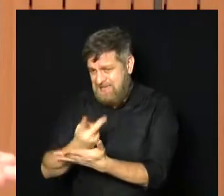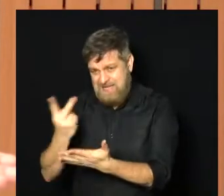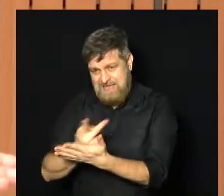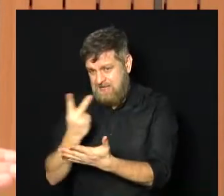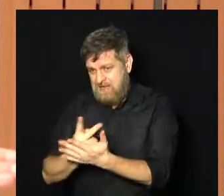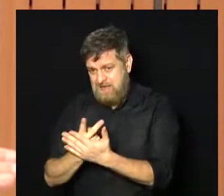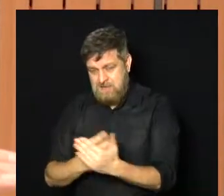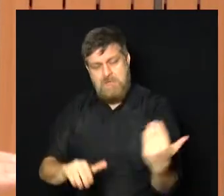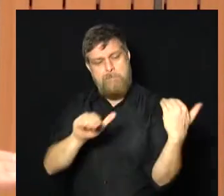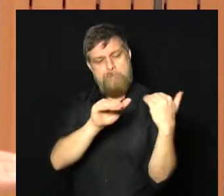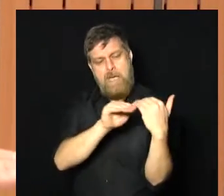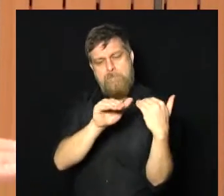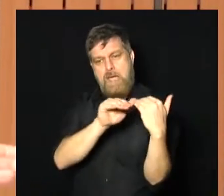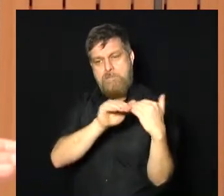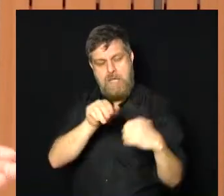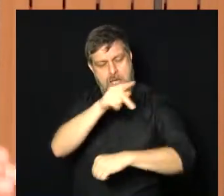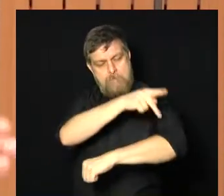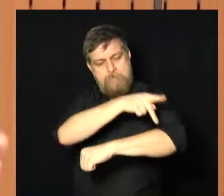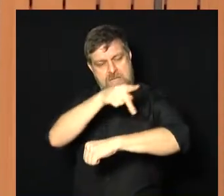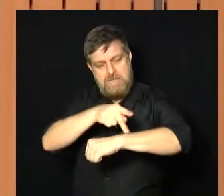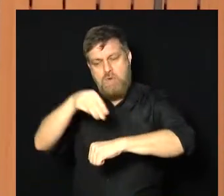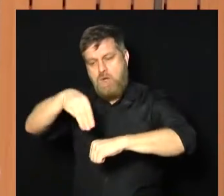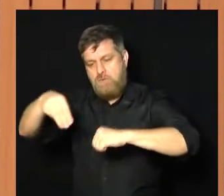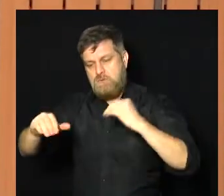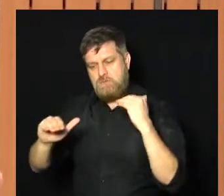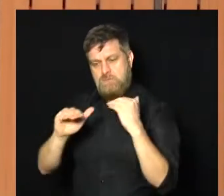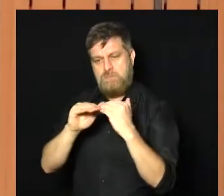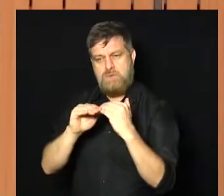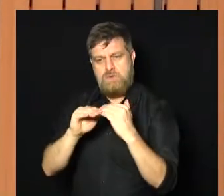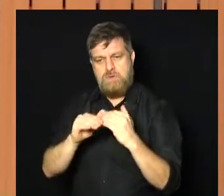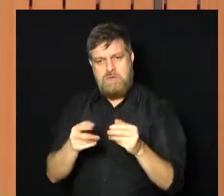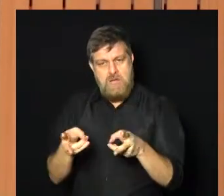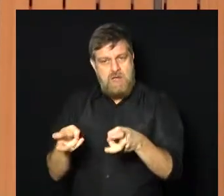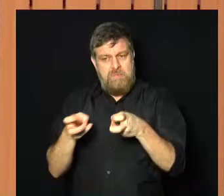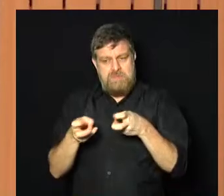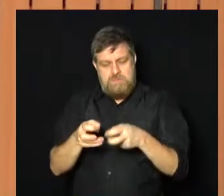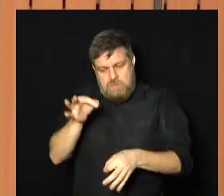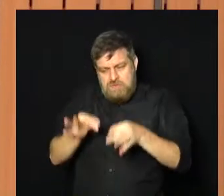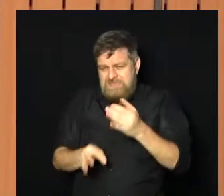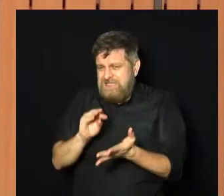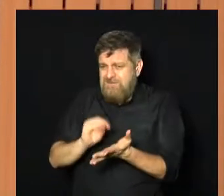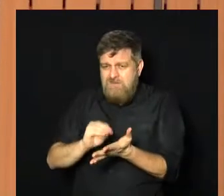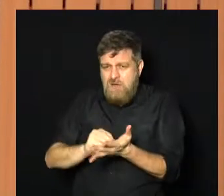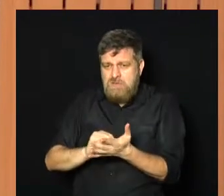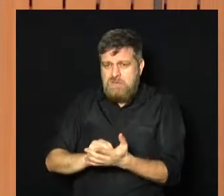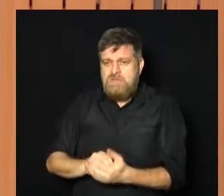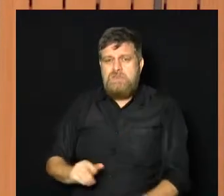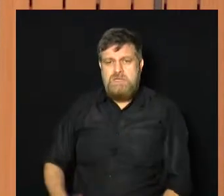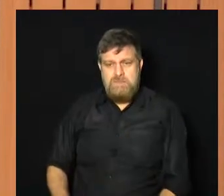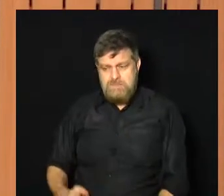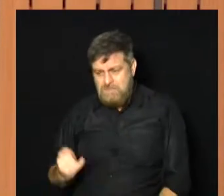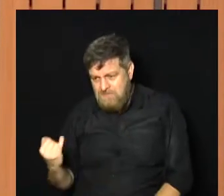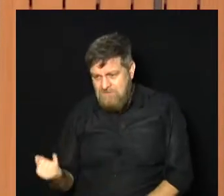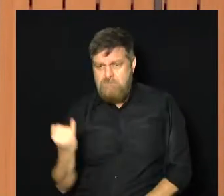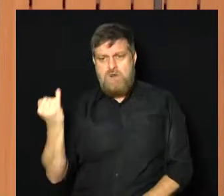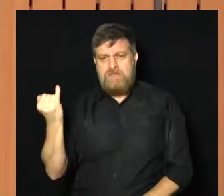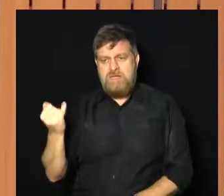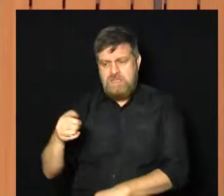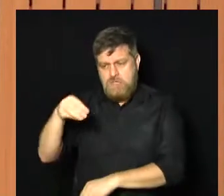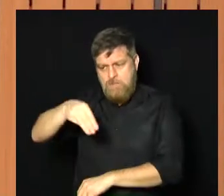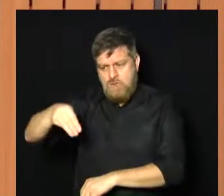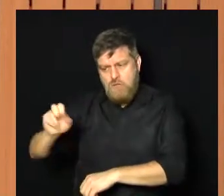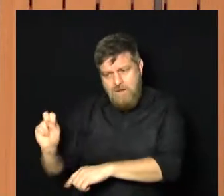fora da realidade e não é justo do ponto de vista do reconhecimento do trabalho das monitoras, né,